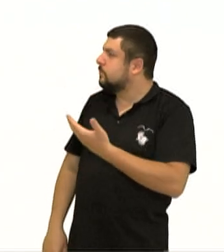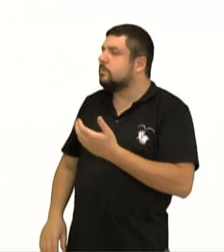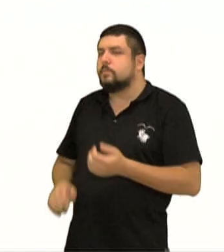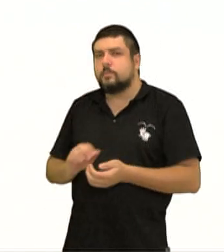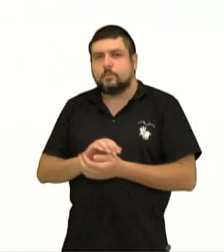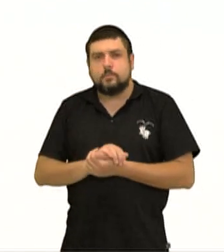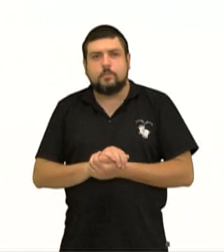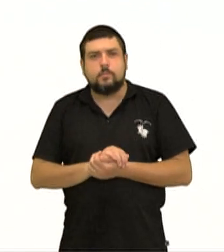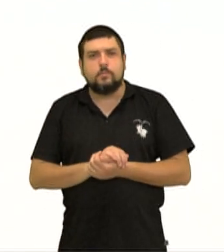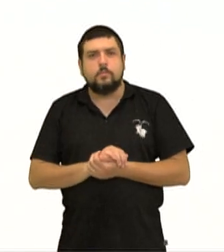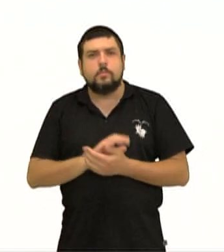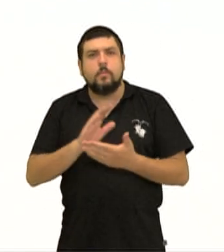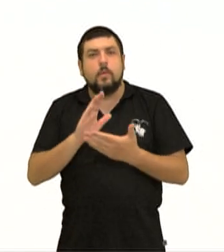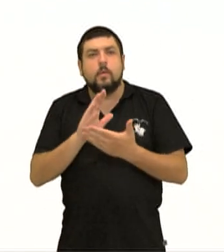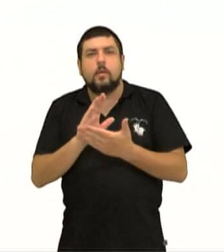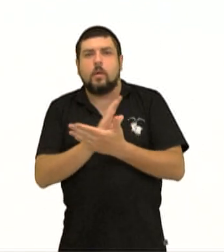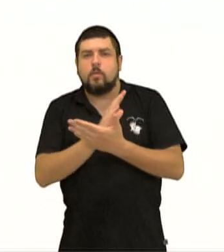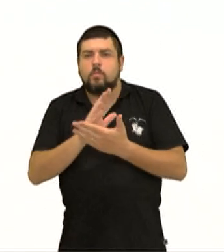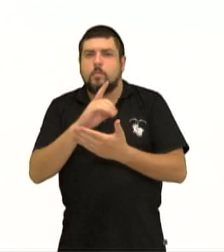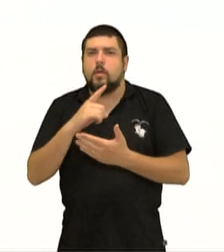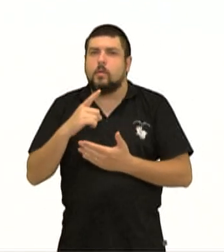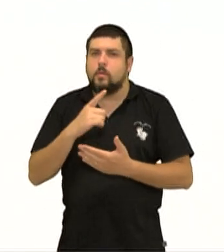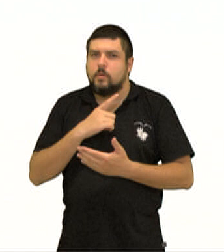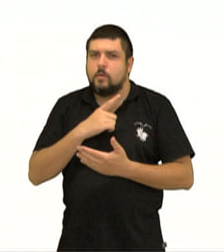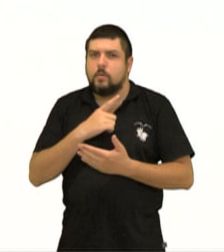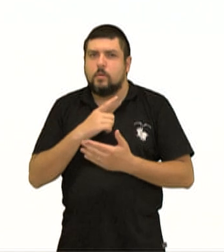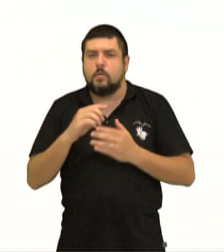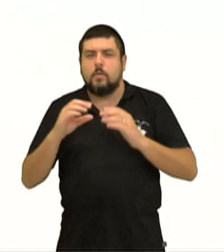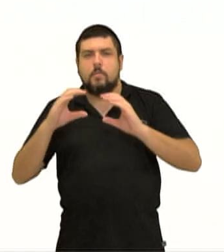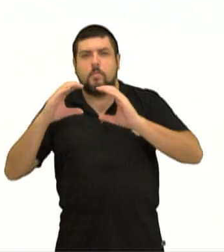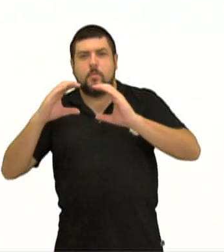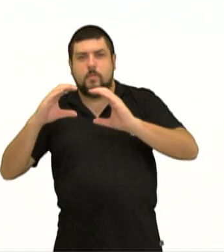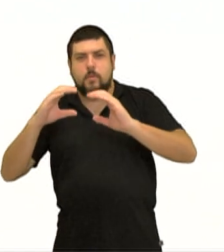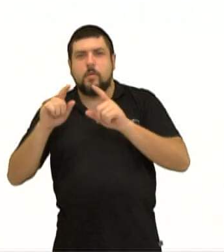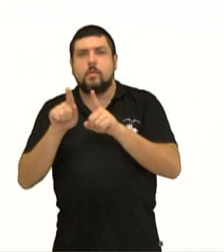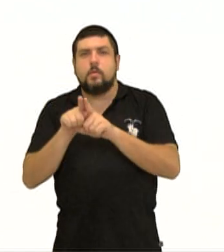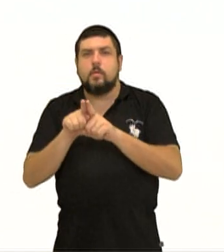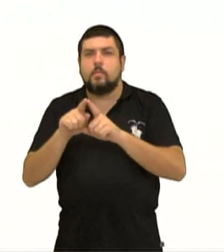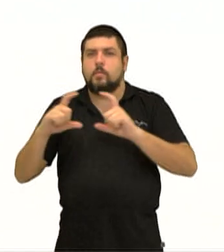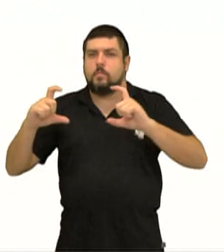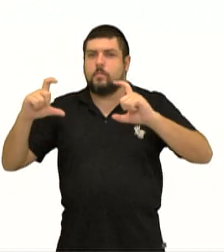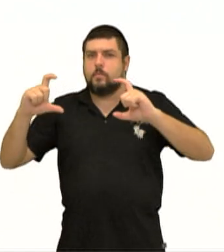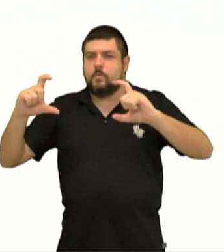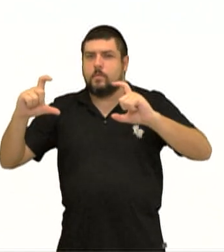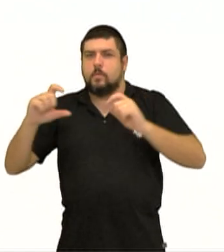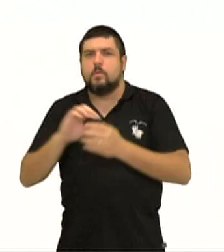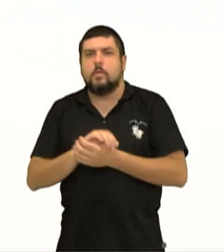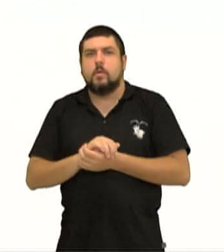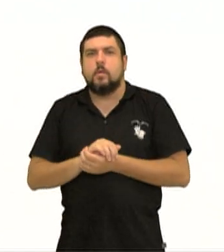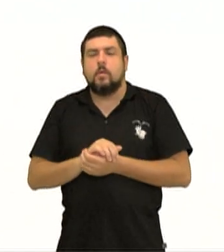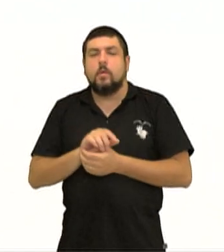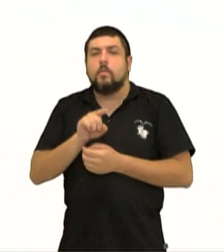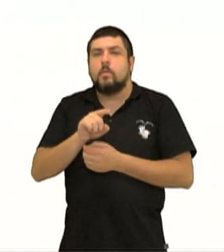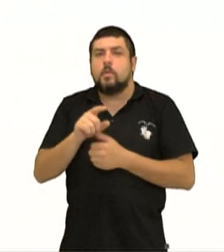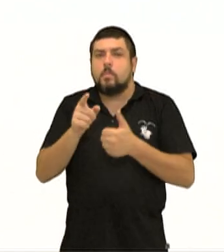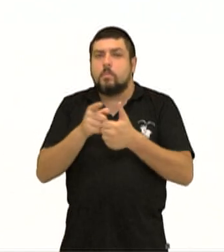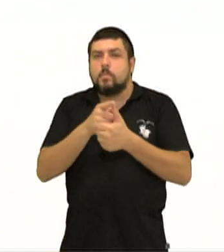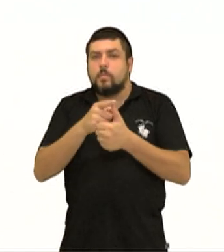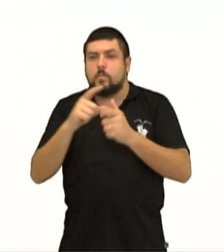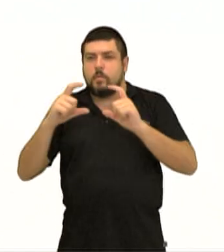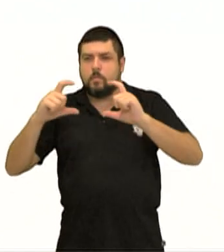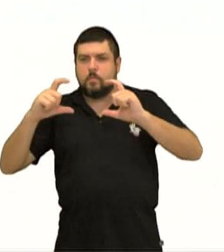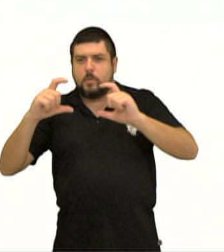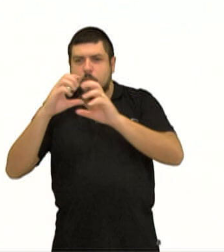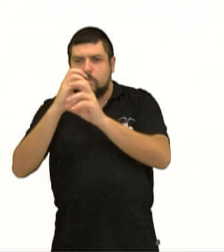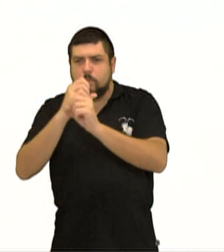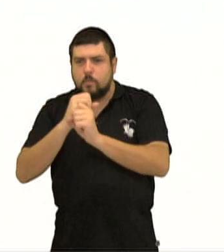dessas expressões possuem parênteses e colchetes. Então, vocês vão resolver o que está no parênteses